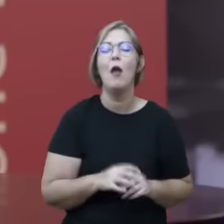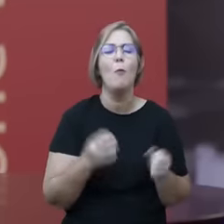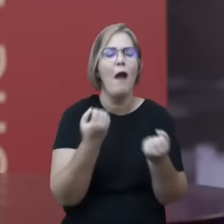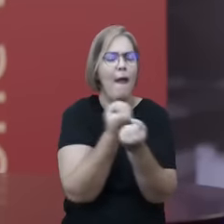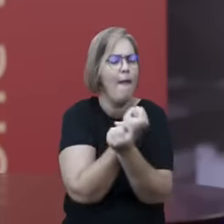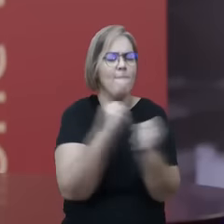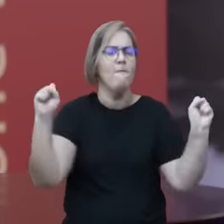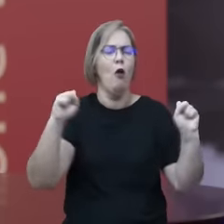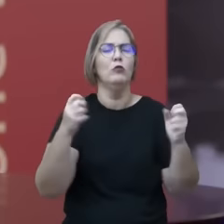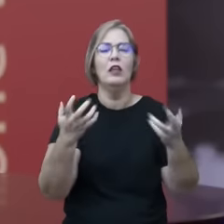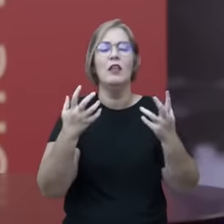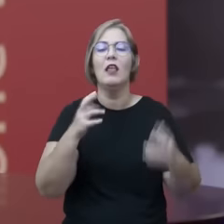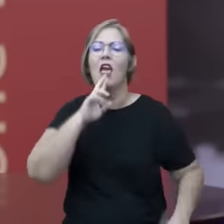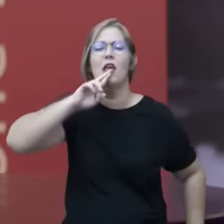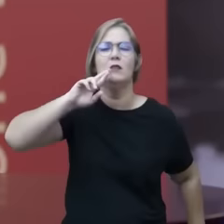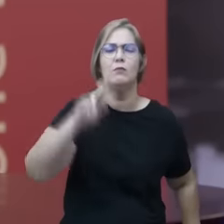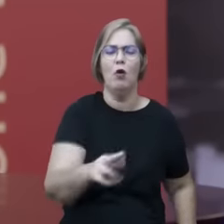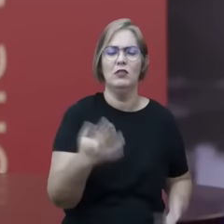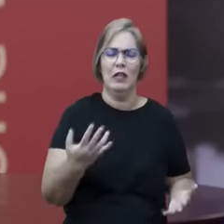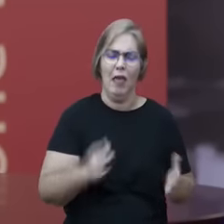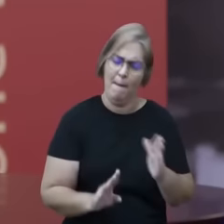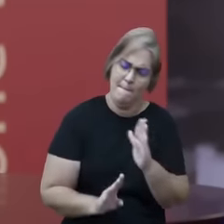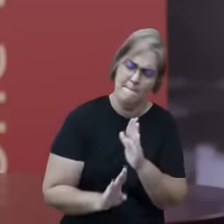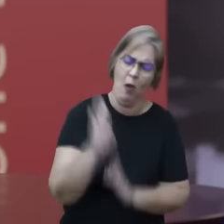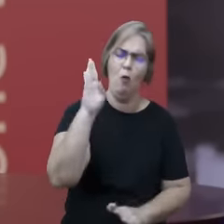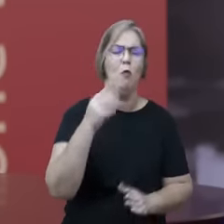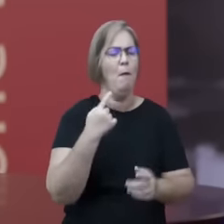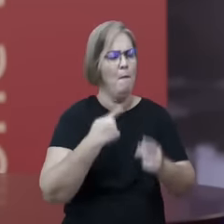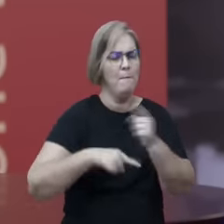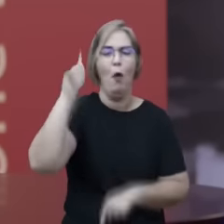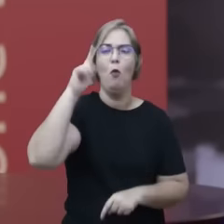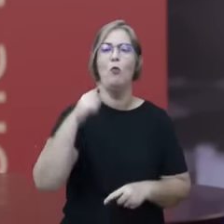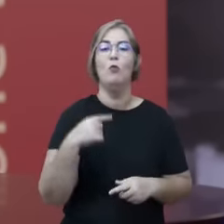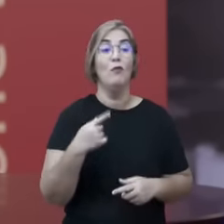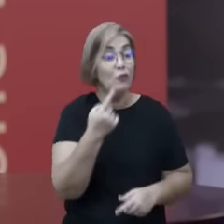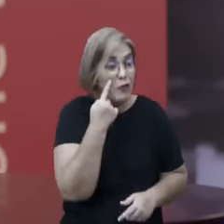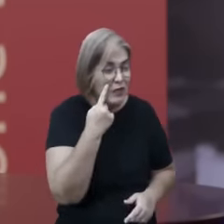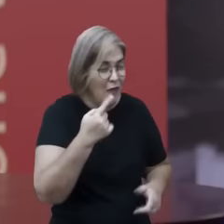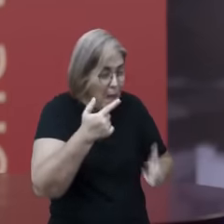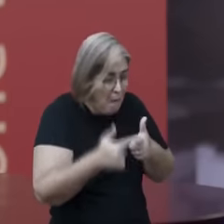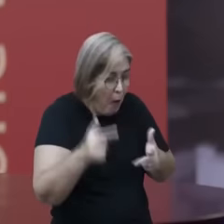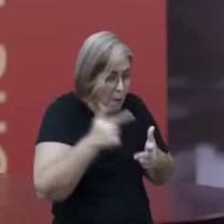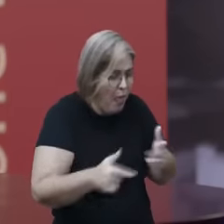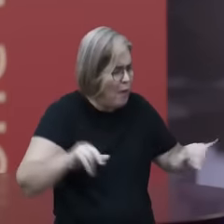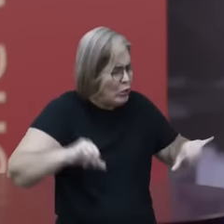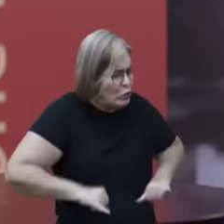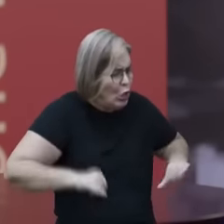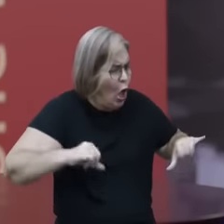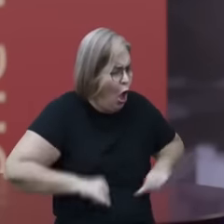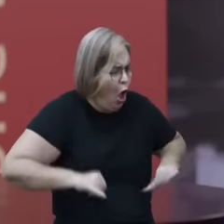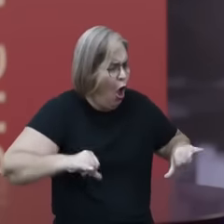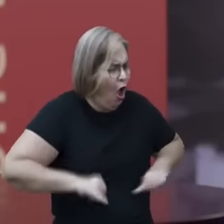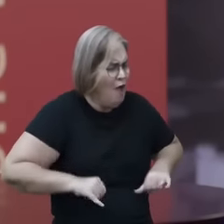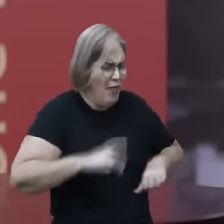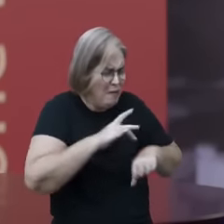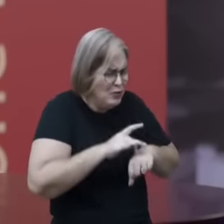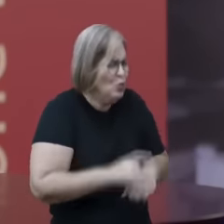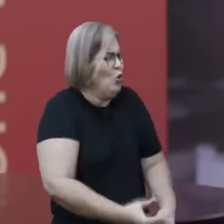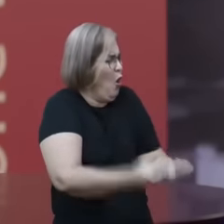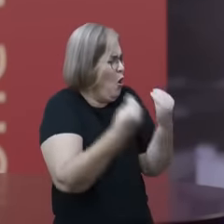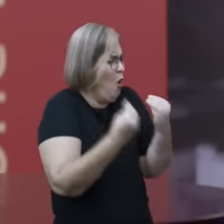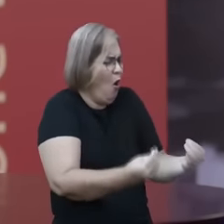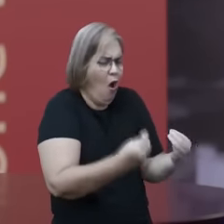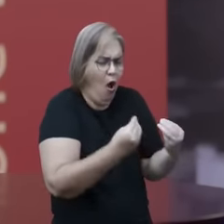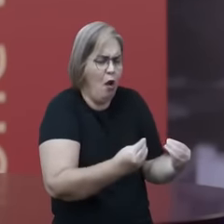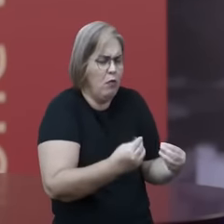ao absurdo. Por que revolta? Porque nos coloca diante, nos faz voltar, nos